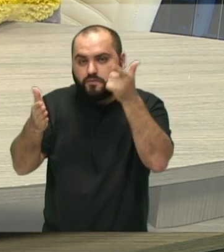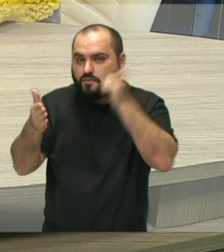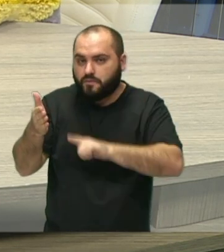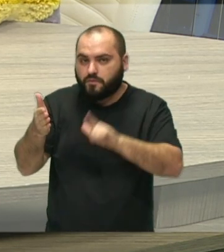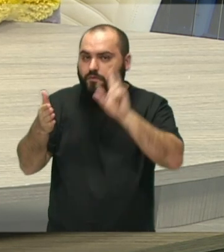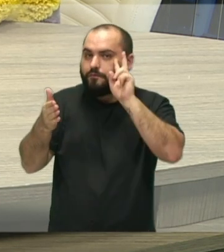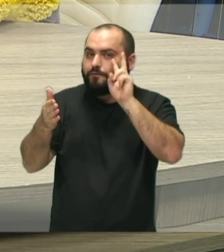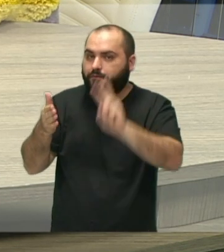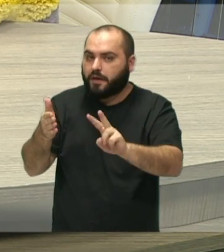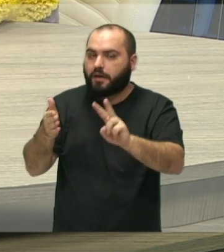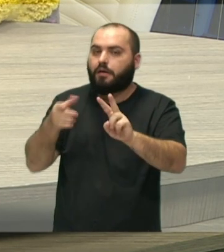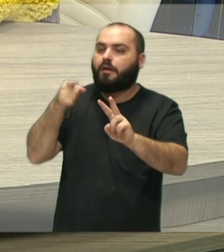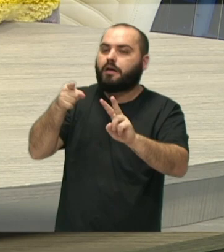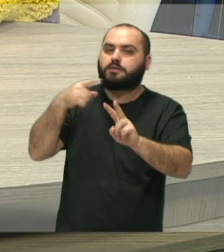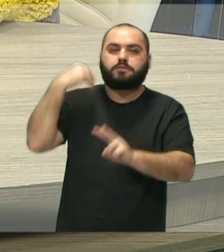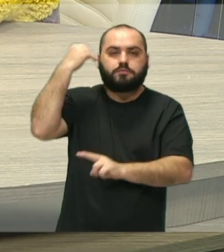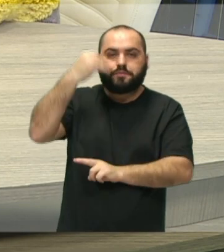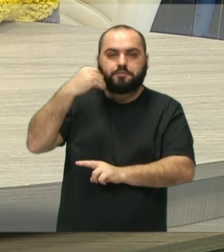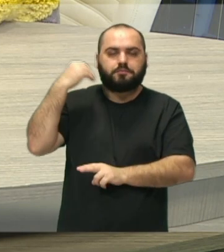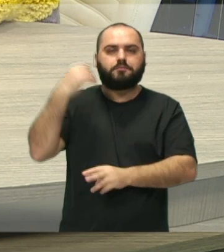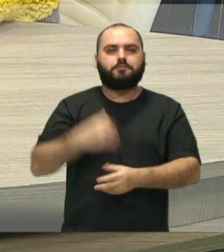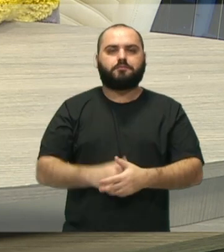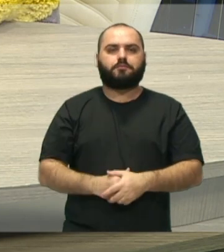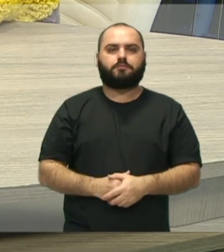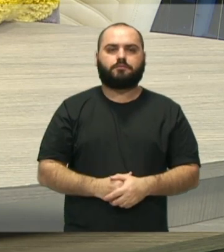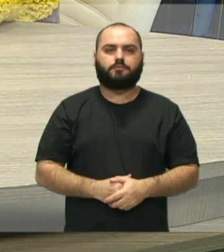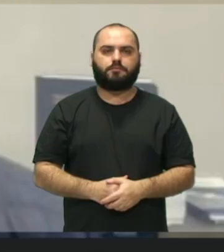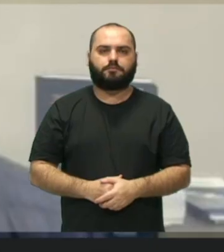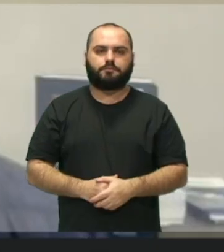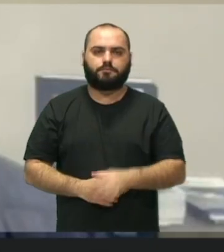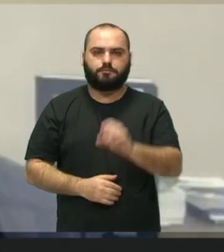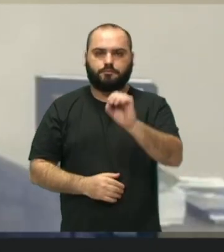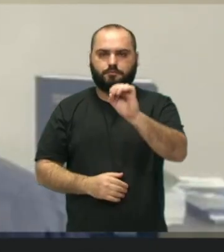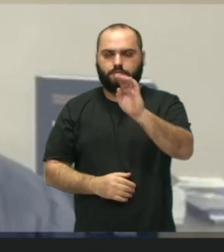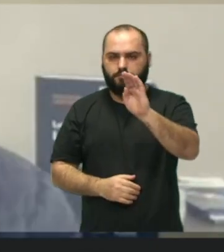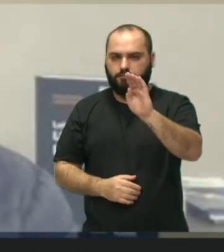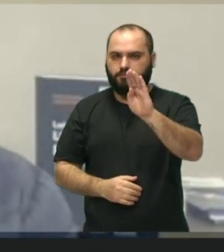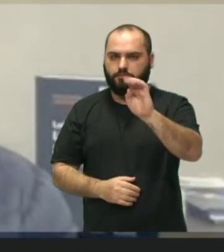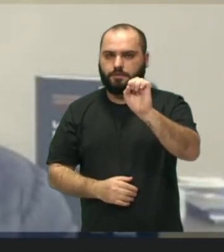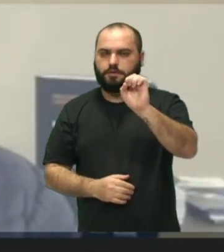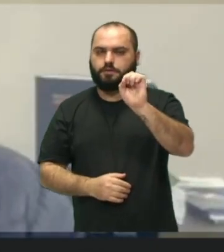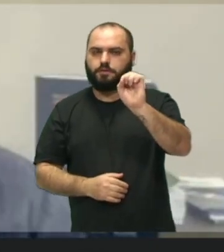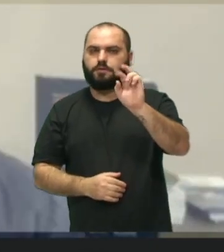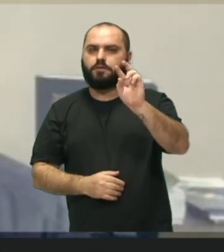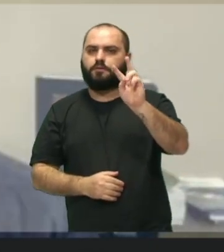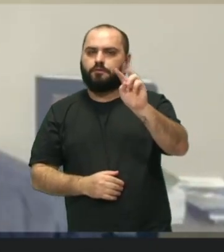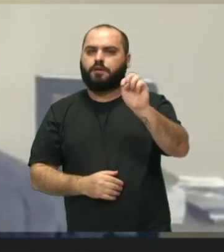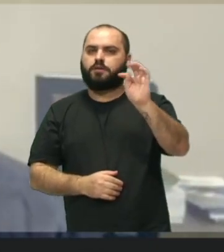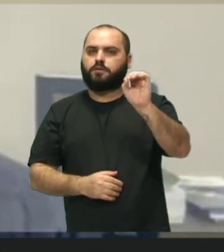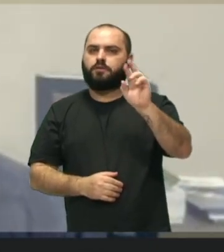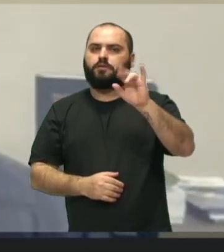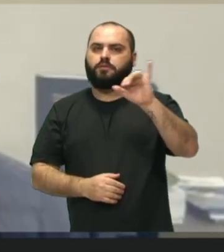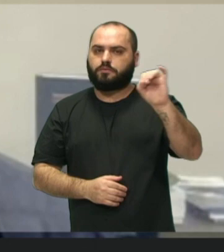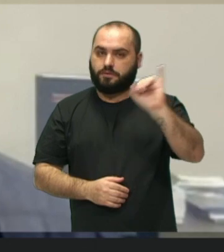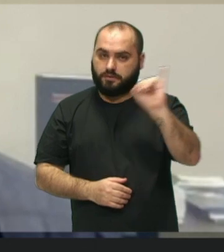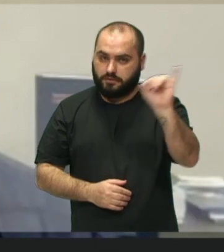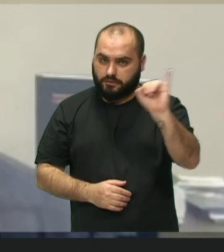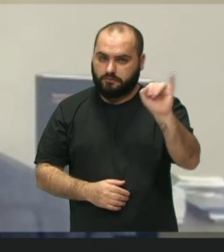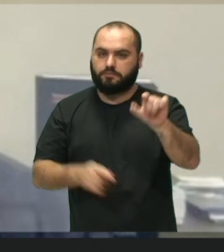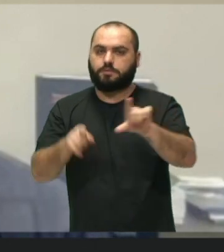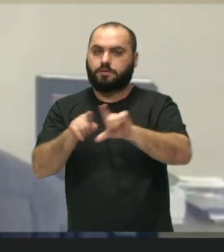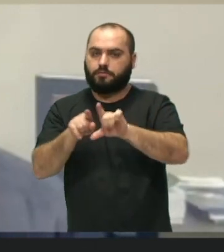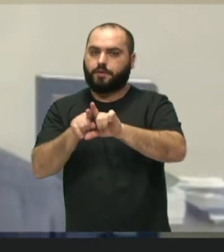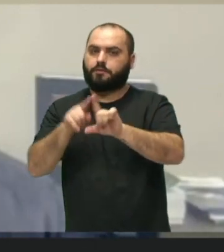possa assistir a esses workshops. Site do Observatório Social de Itajaí, também nós já estaremos colocando já os links aí no portal